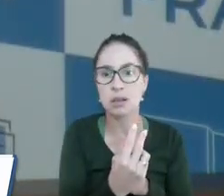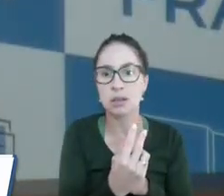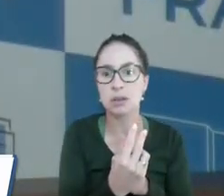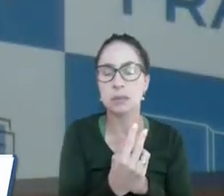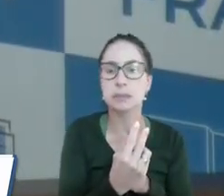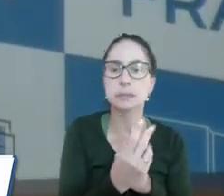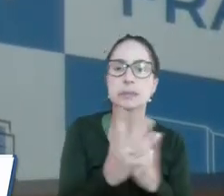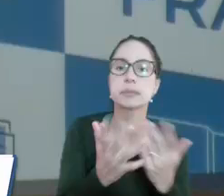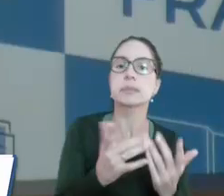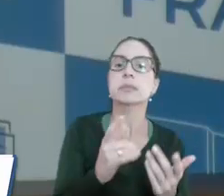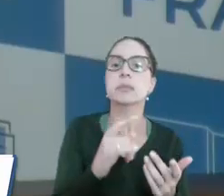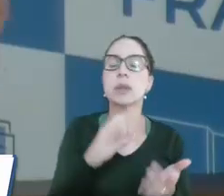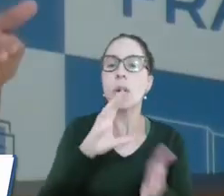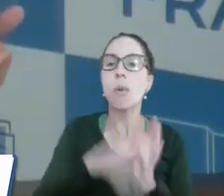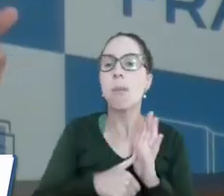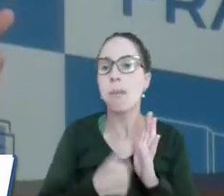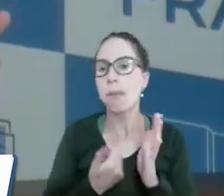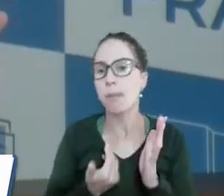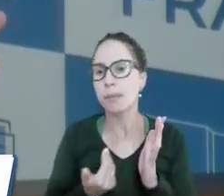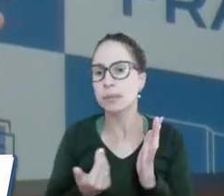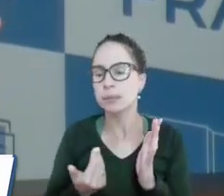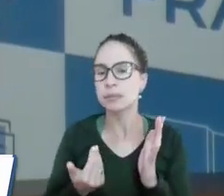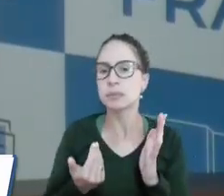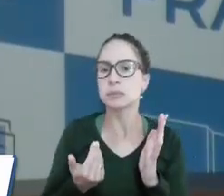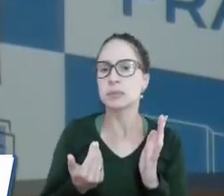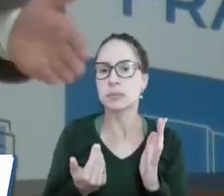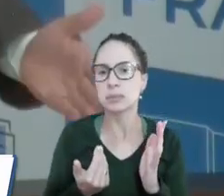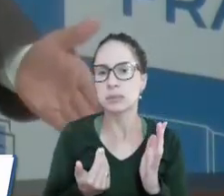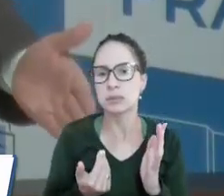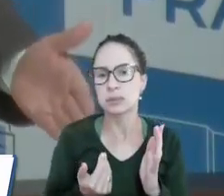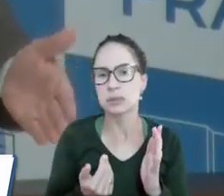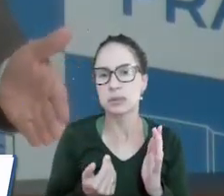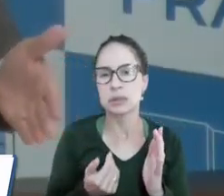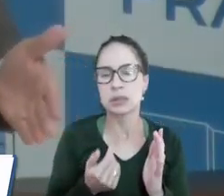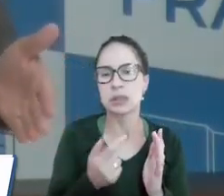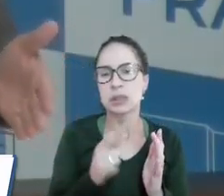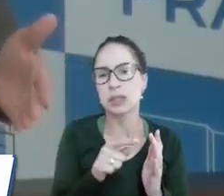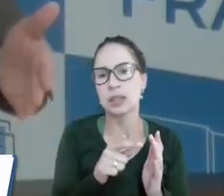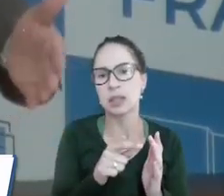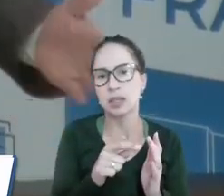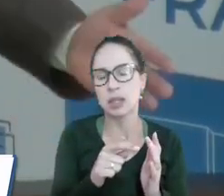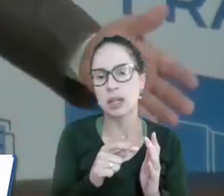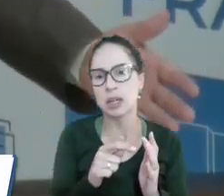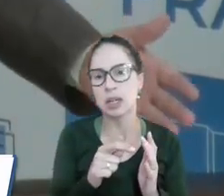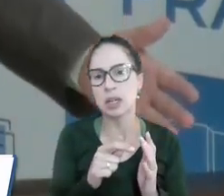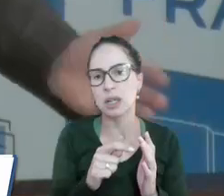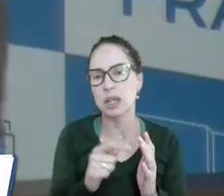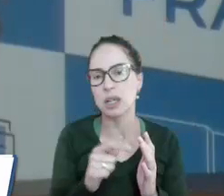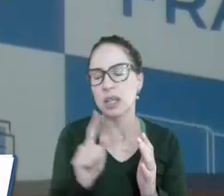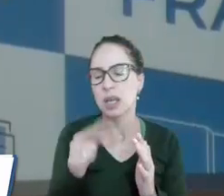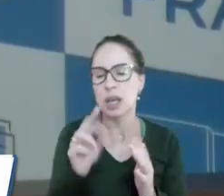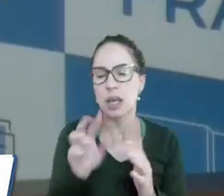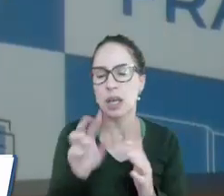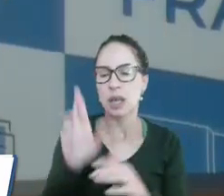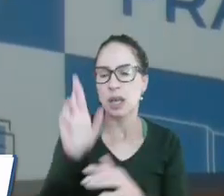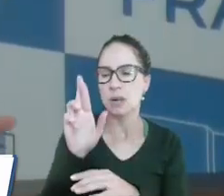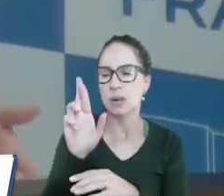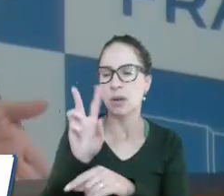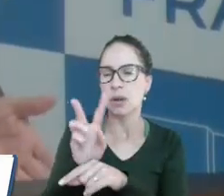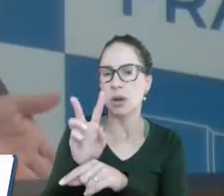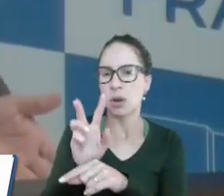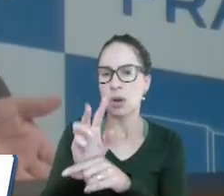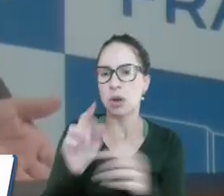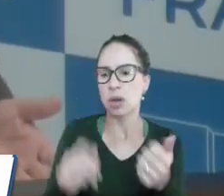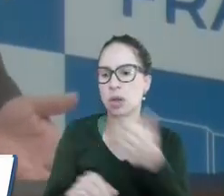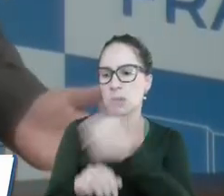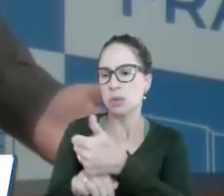estão roubando? Tira-se a raposa que estava cuidando do galinheiro e agora coloca um